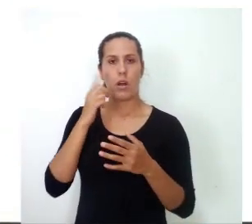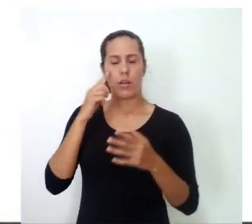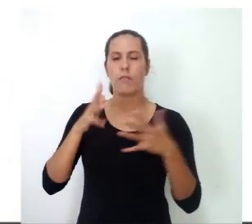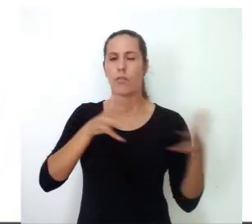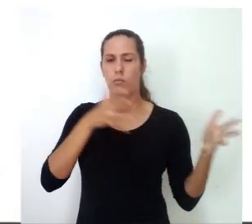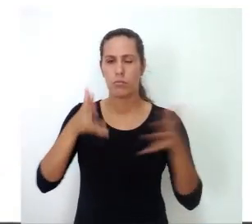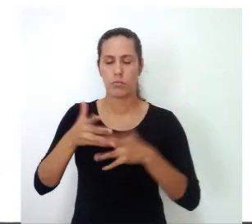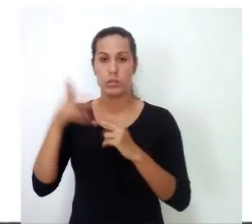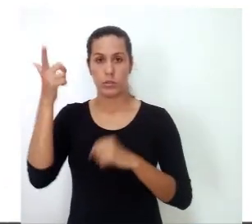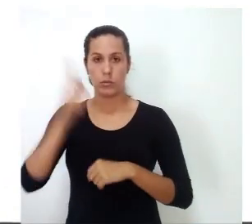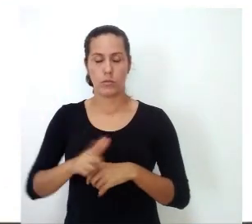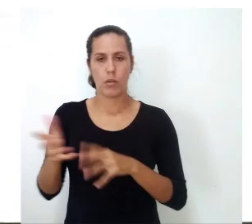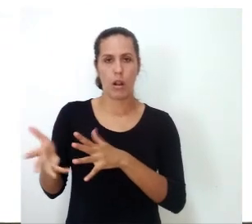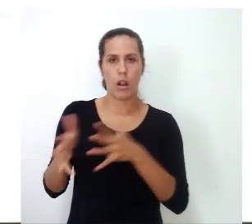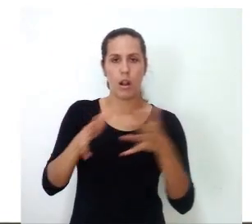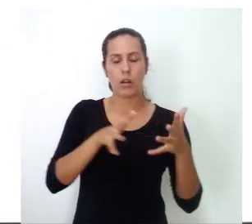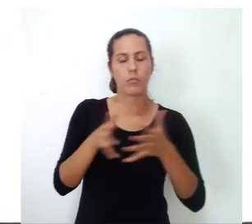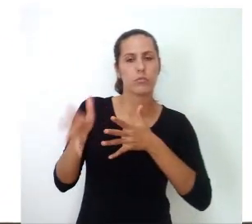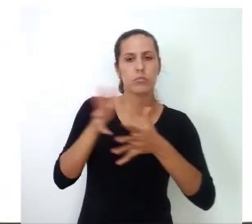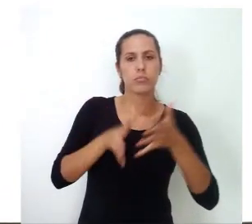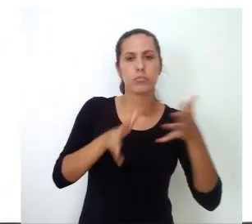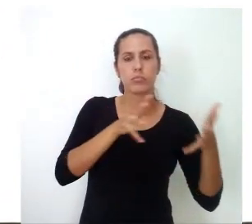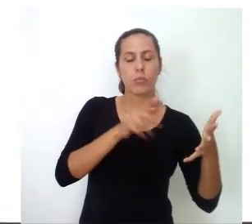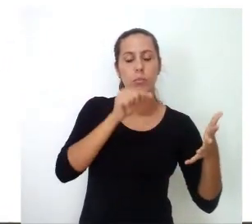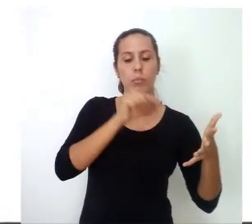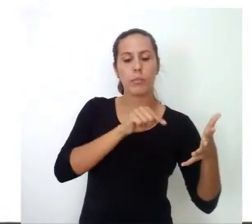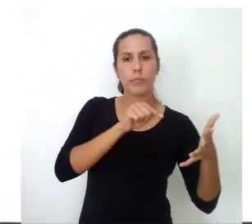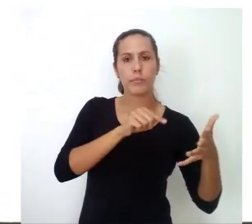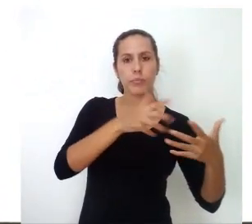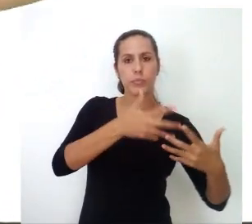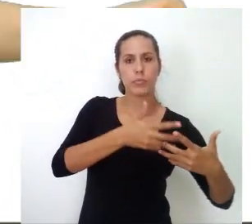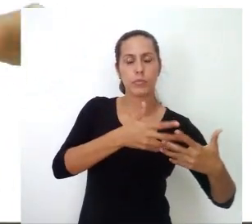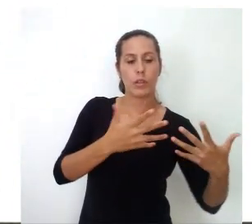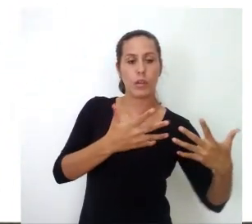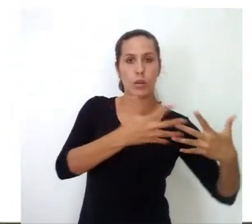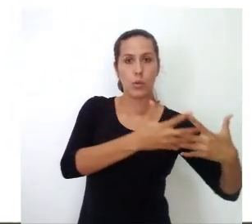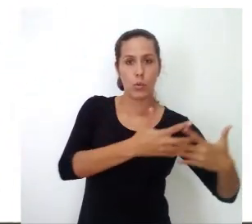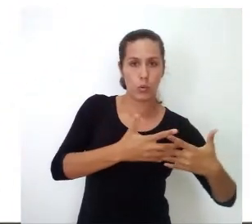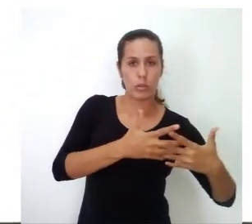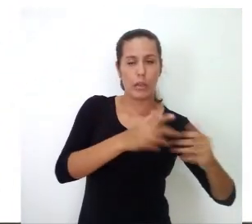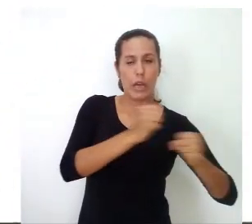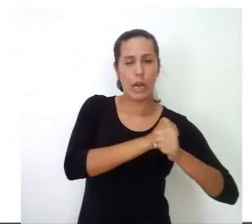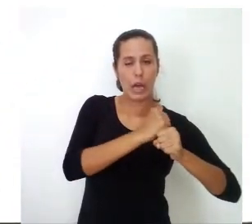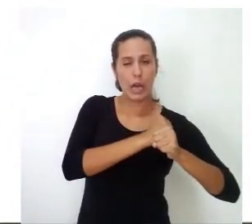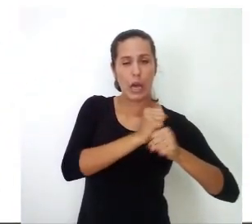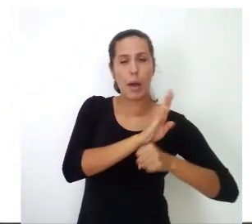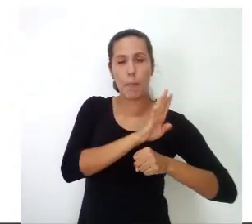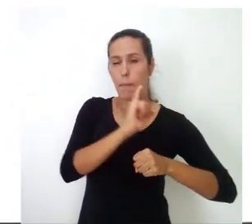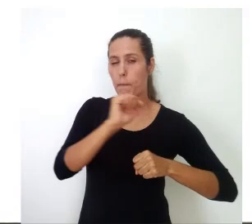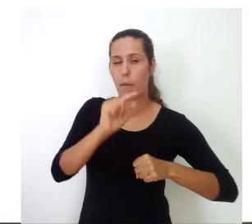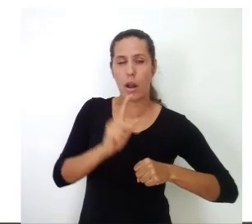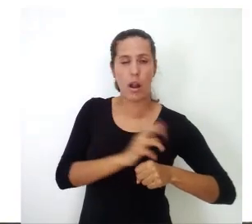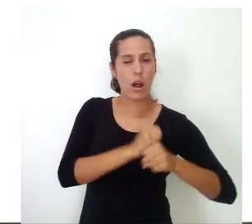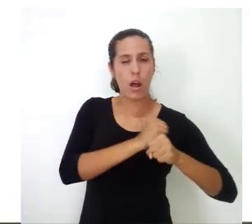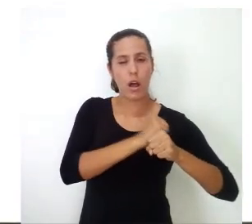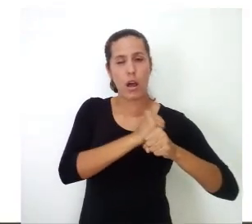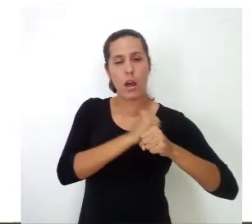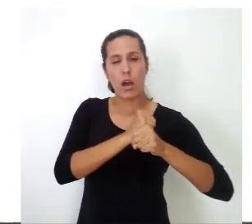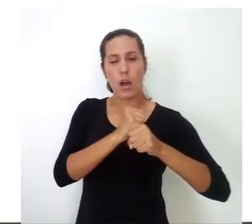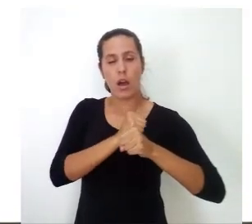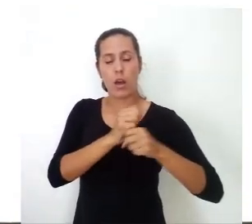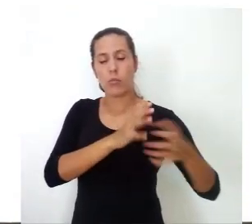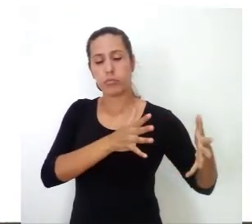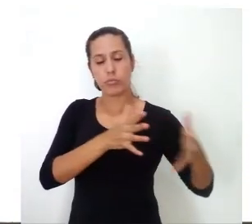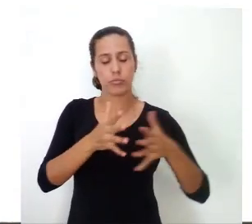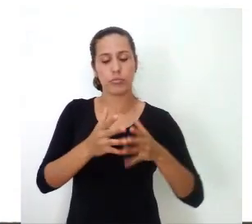Então, Pangeia, no início da formação da Terra. Depois, passou bilhões de